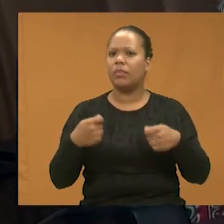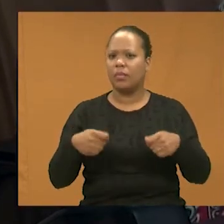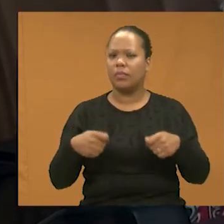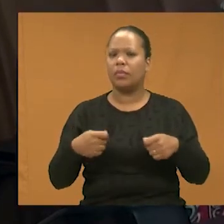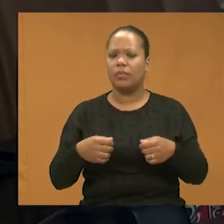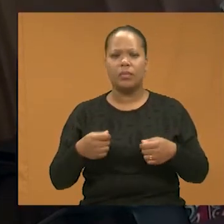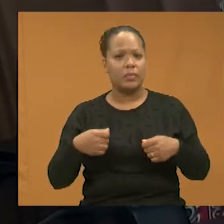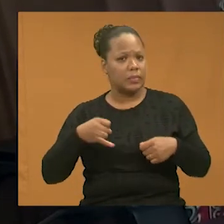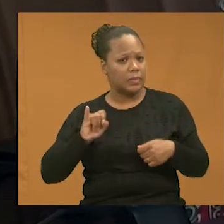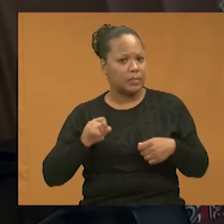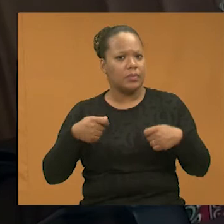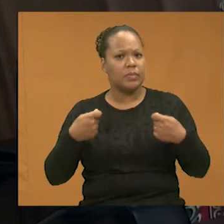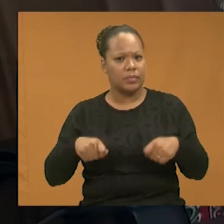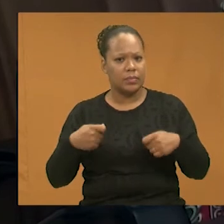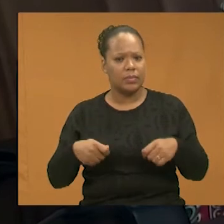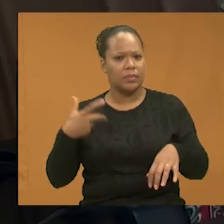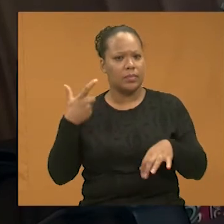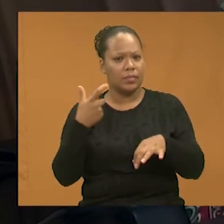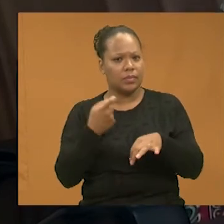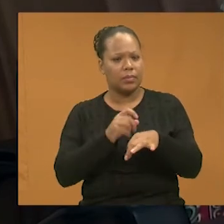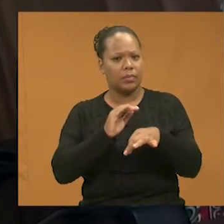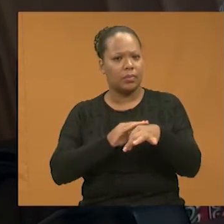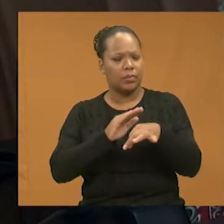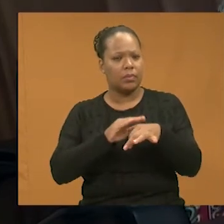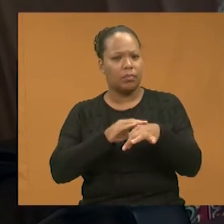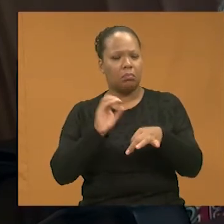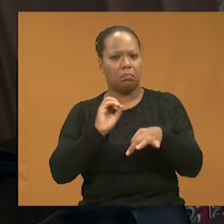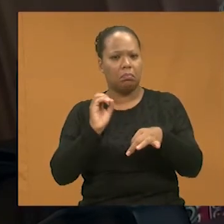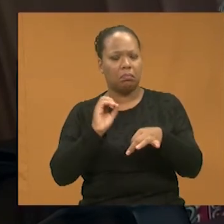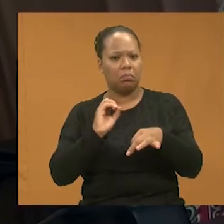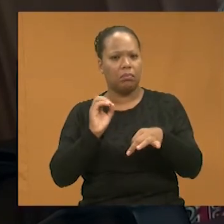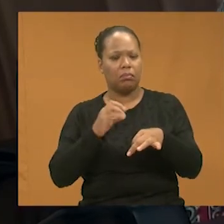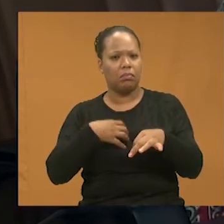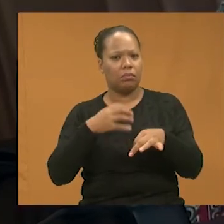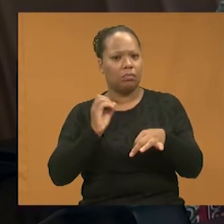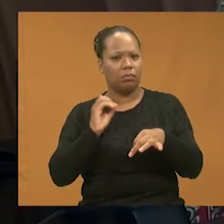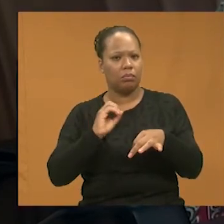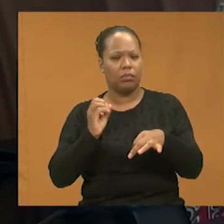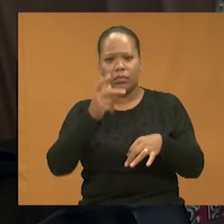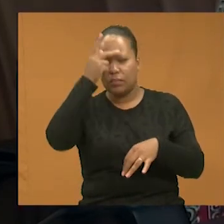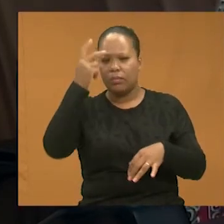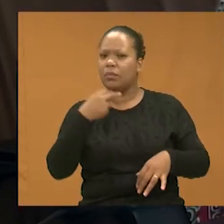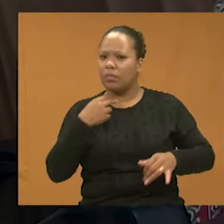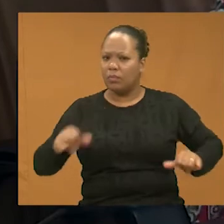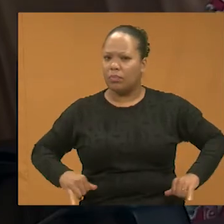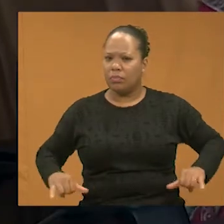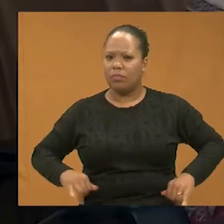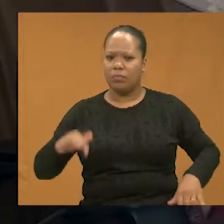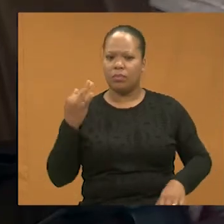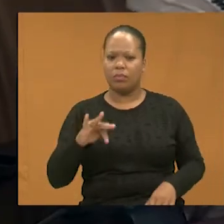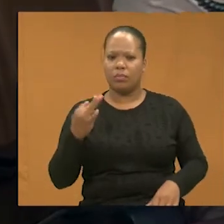sim, se é necessário a anestesia, o sedamento, por que não está acontecendo? As pessoas não podem sofrer de dor.